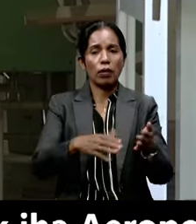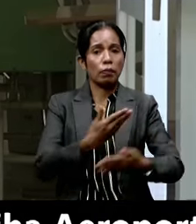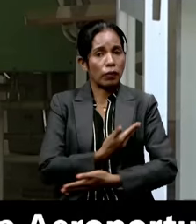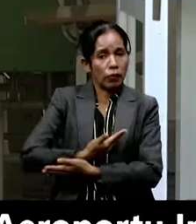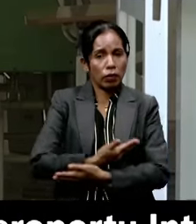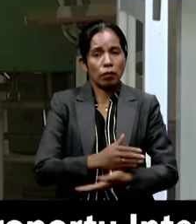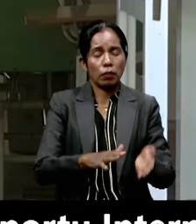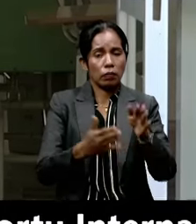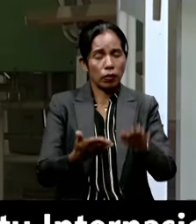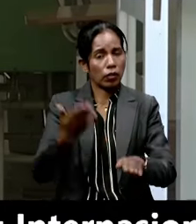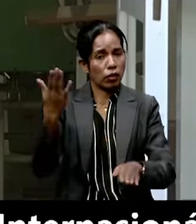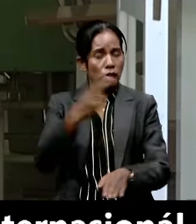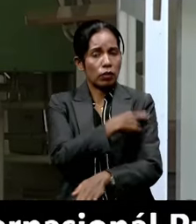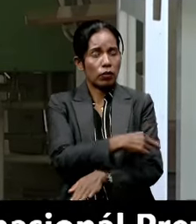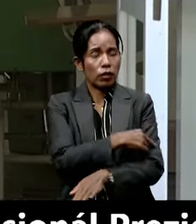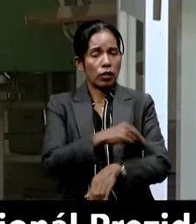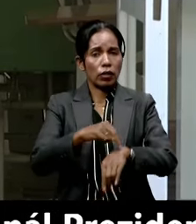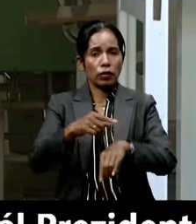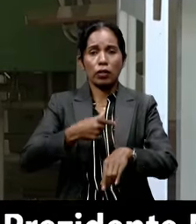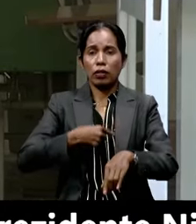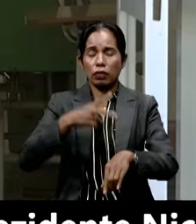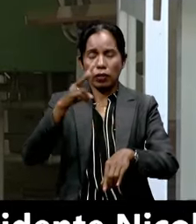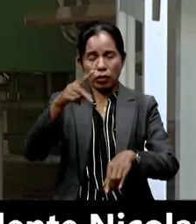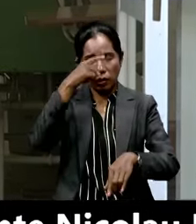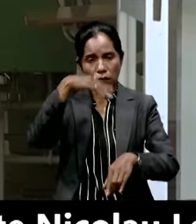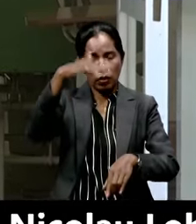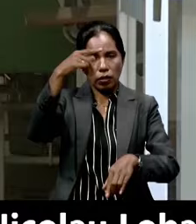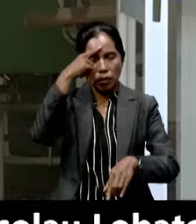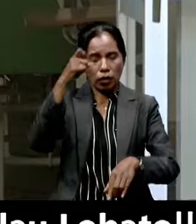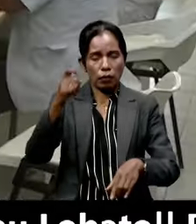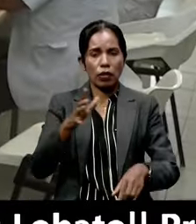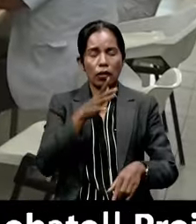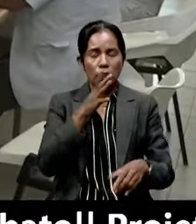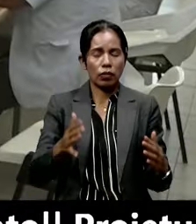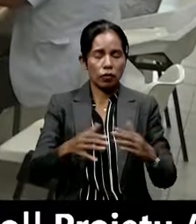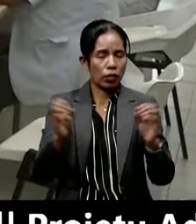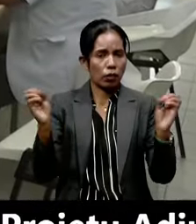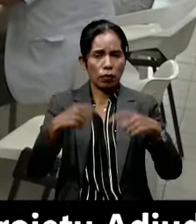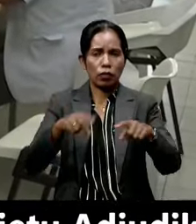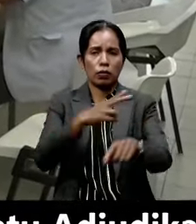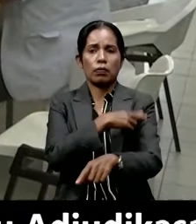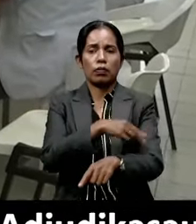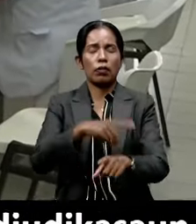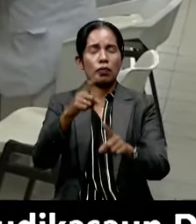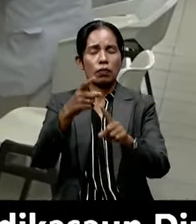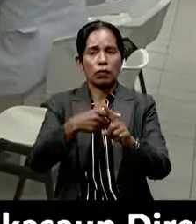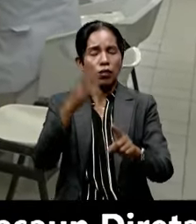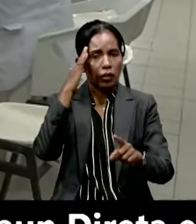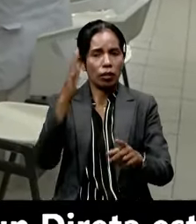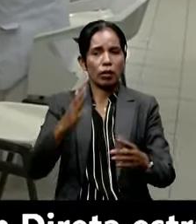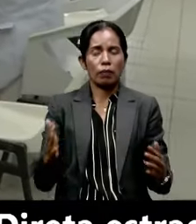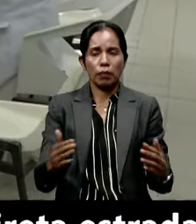e Hospital Nacional Guido Valadares AS, também ina e sin rua sira, lahalo controlo cada fulan ou de hatene BBN condição.